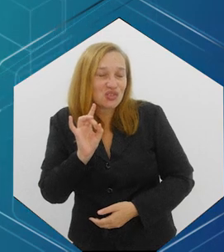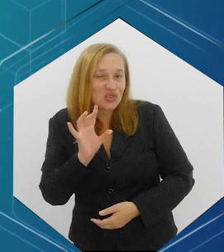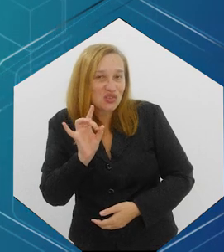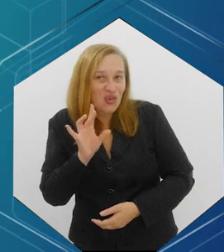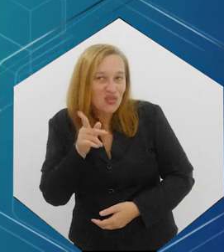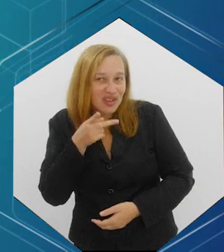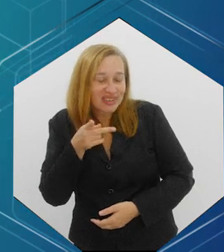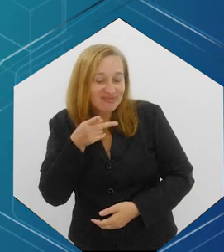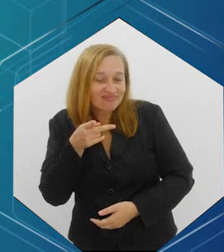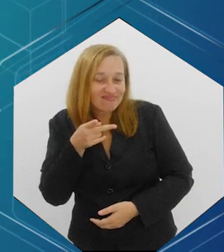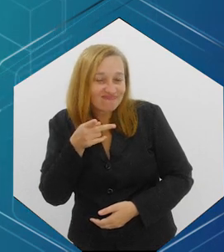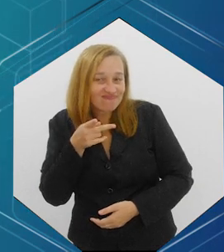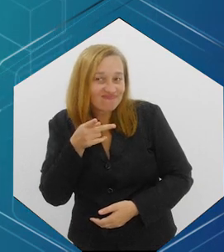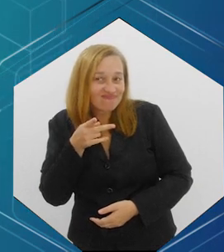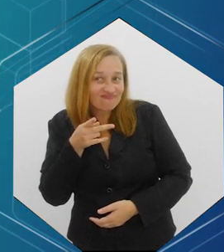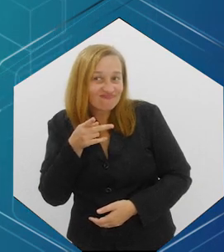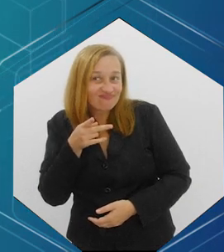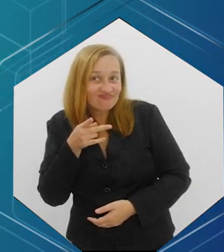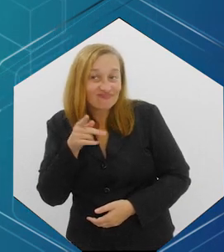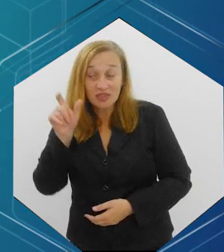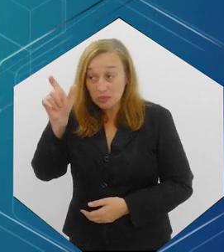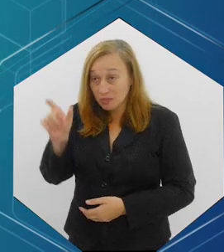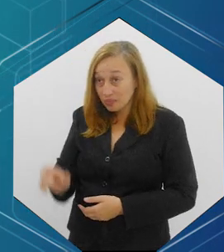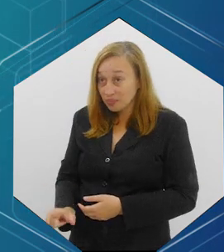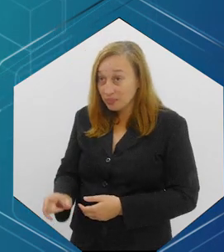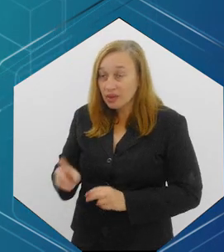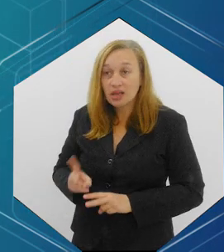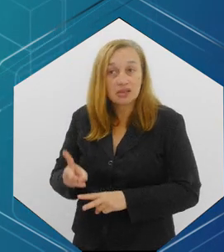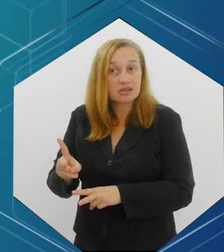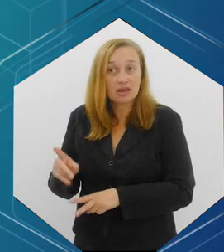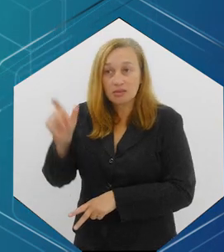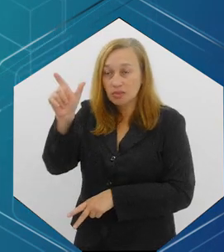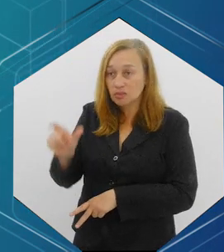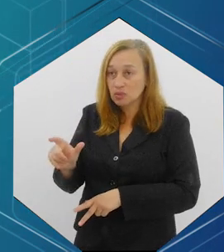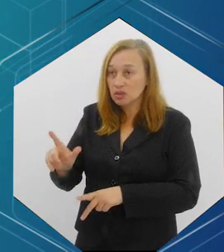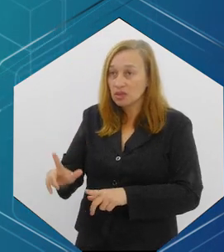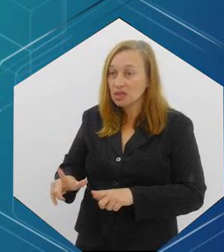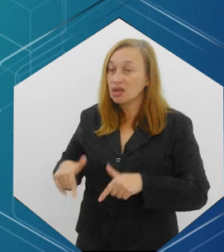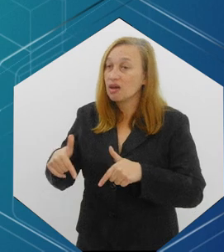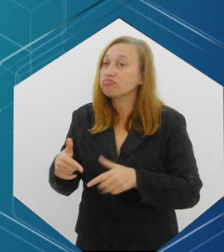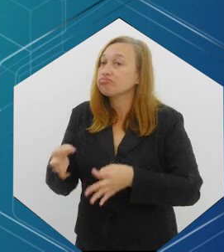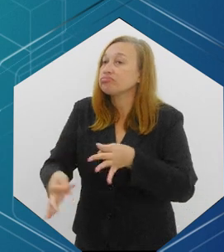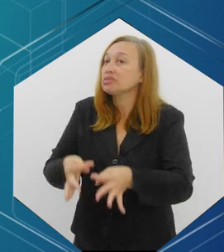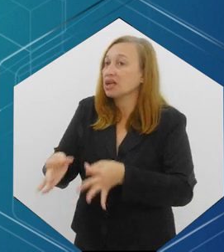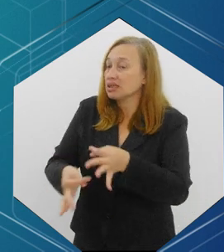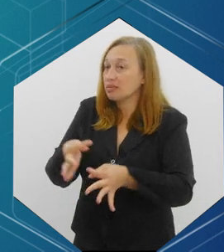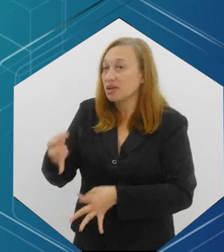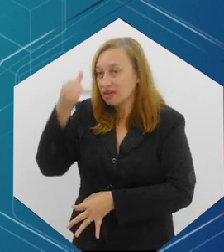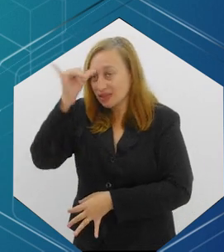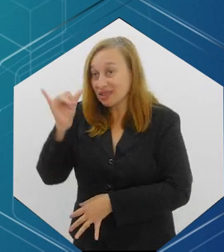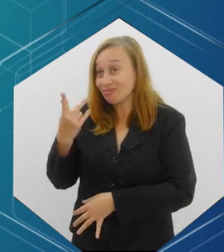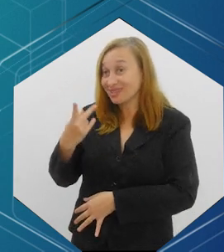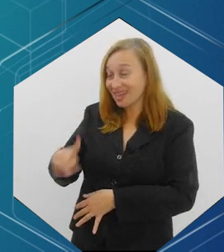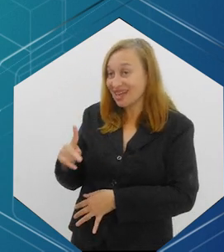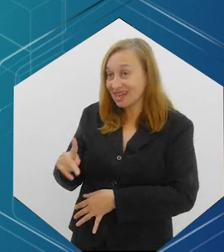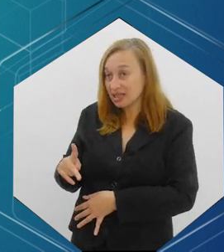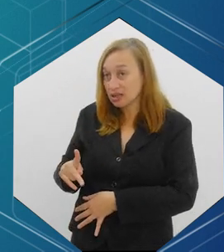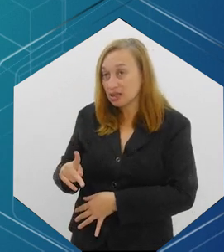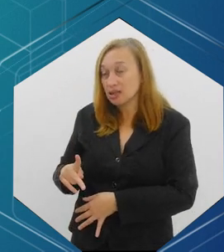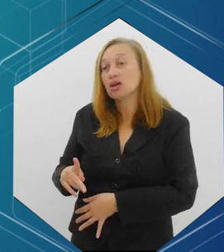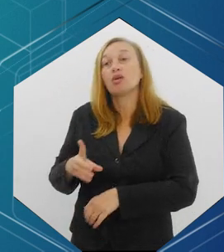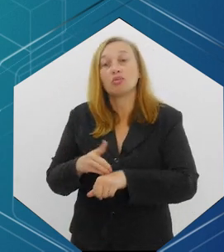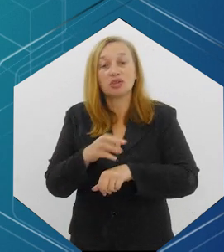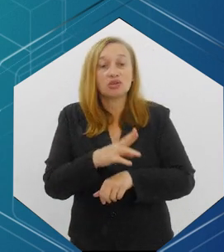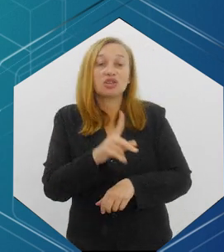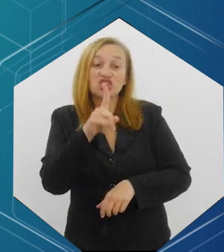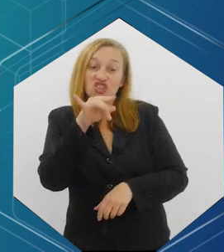Obrigado pela oportunidade. E só salientando que o paciente ele é sempre o personagem ativo do tratamento e